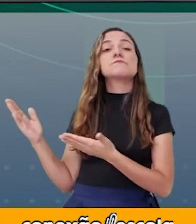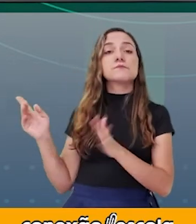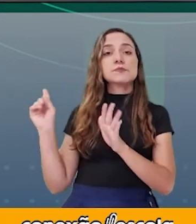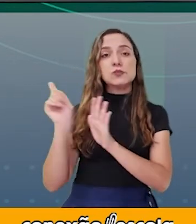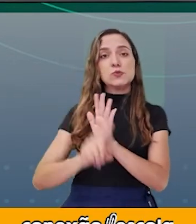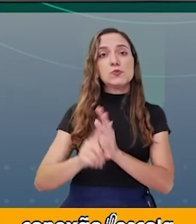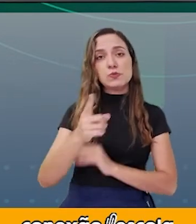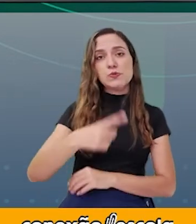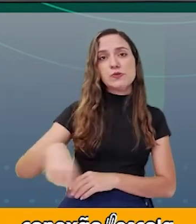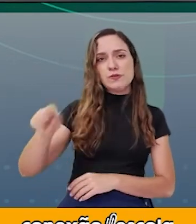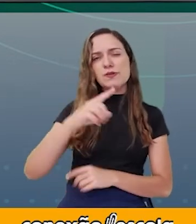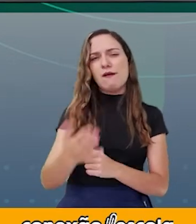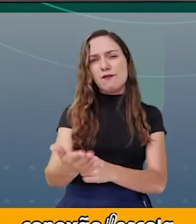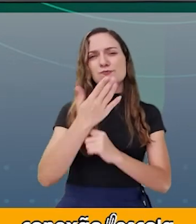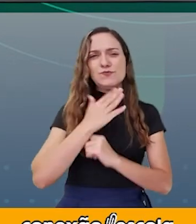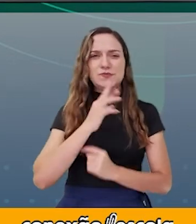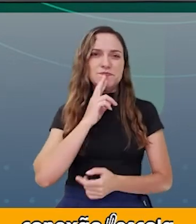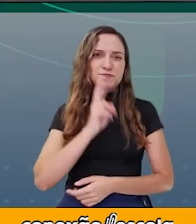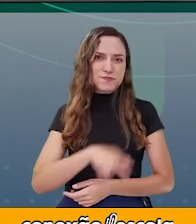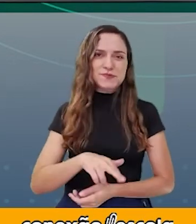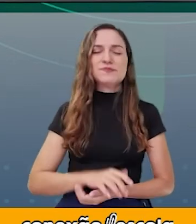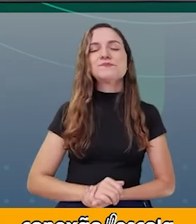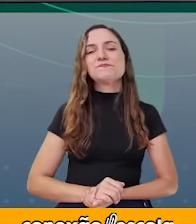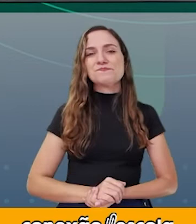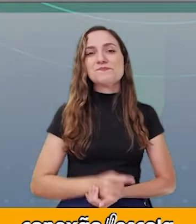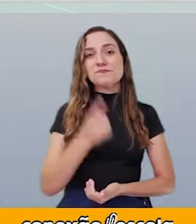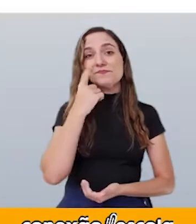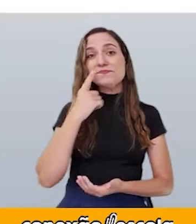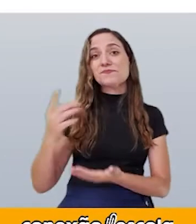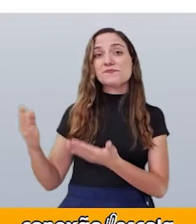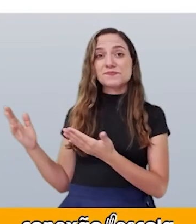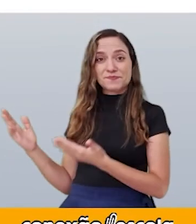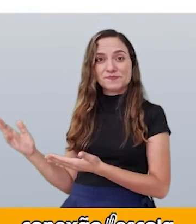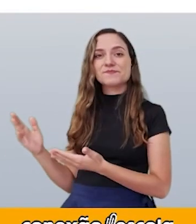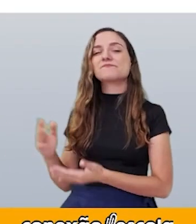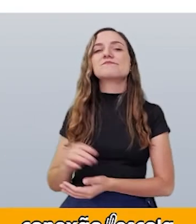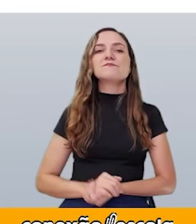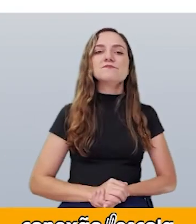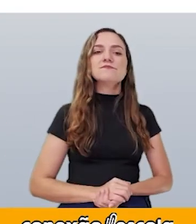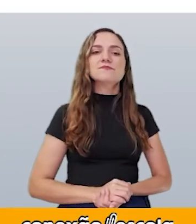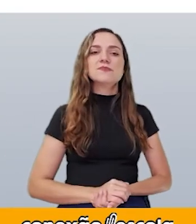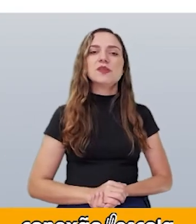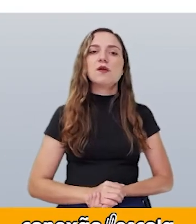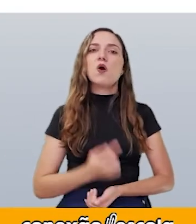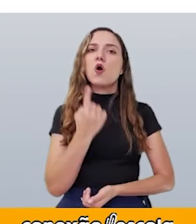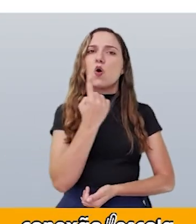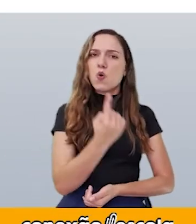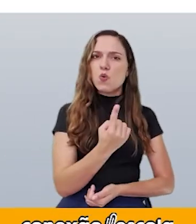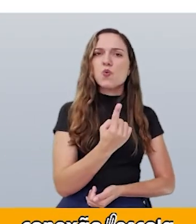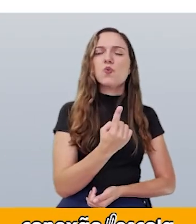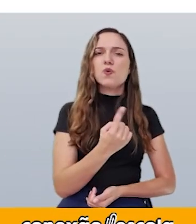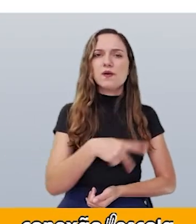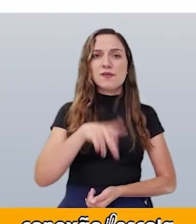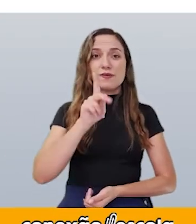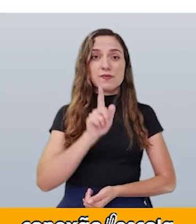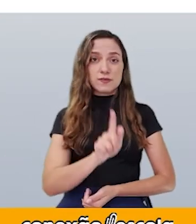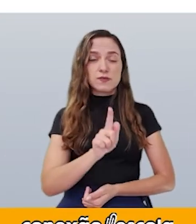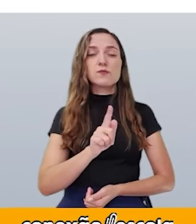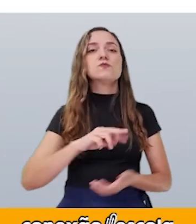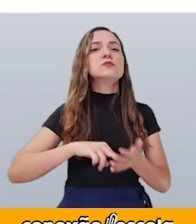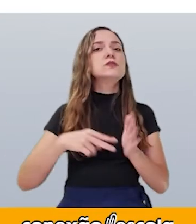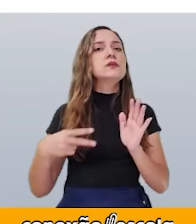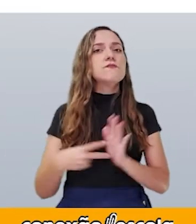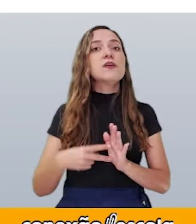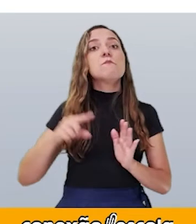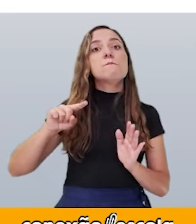problema para você me ajudar a resolver. Veja só, 1 quilograma é igual a 1.000